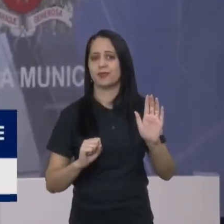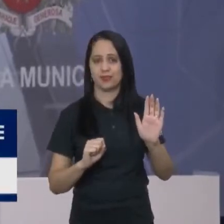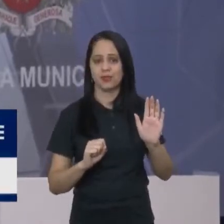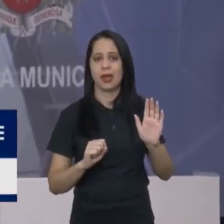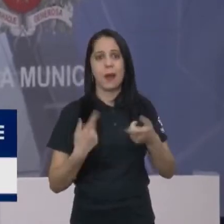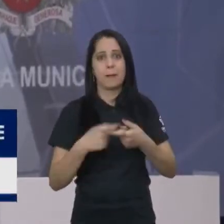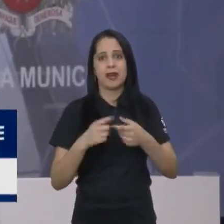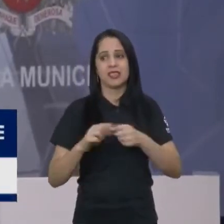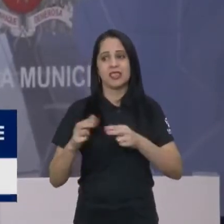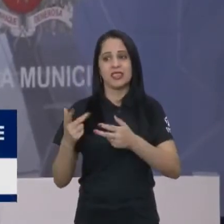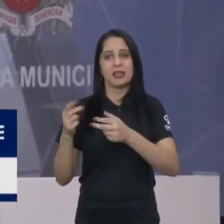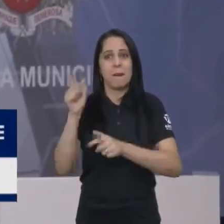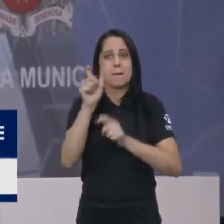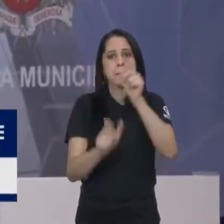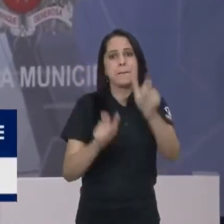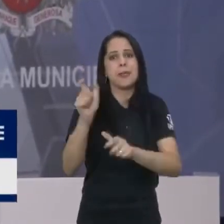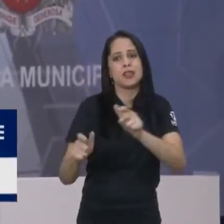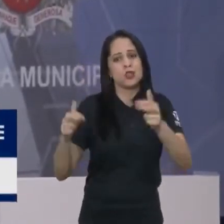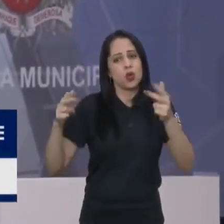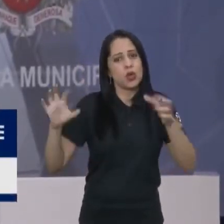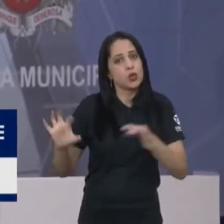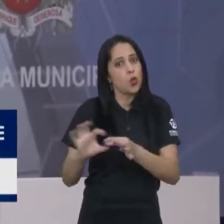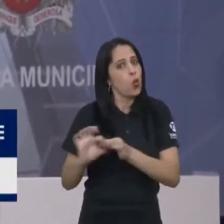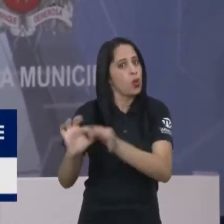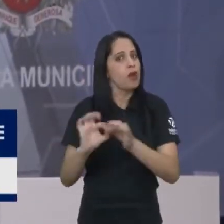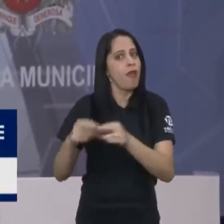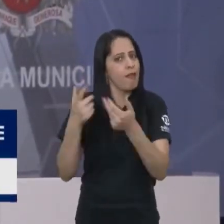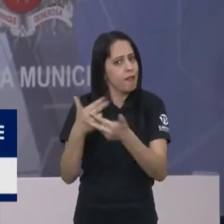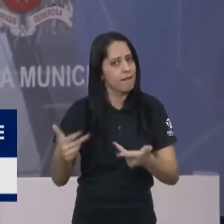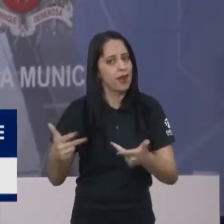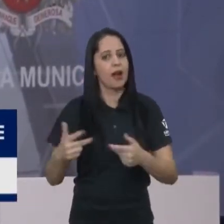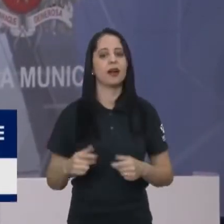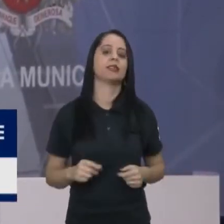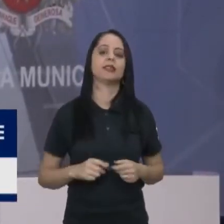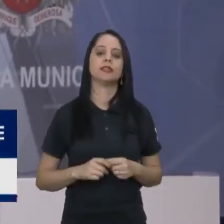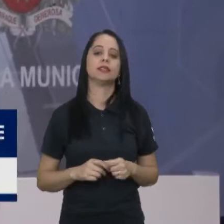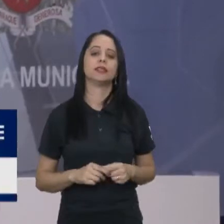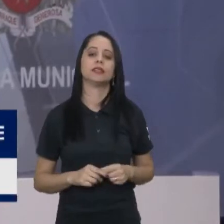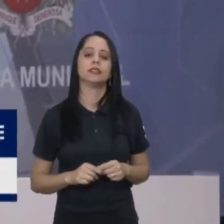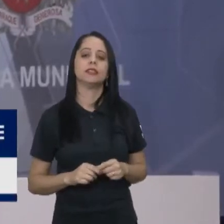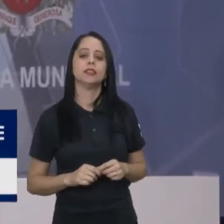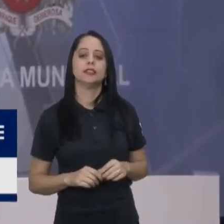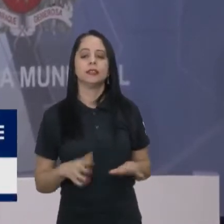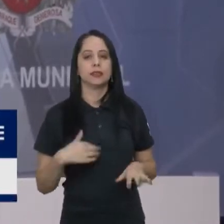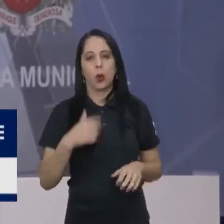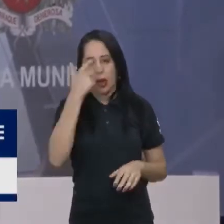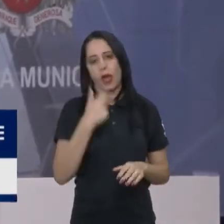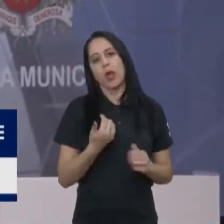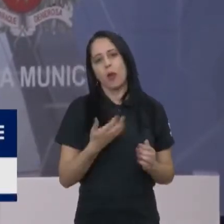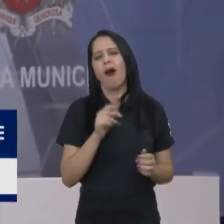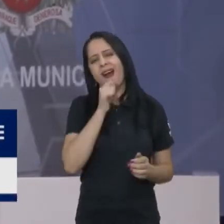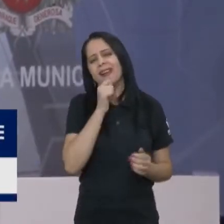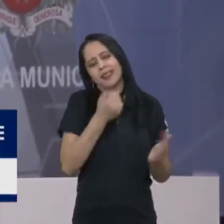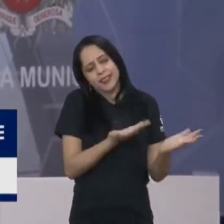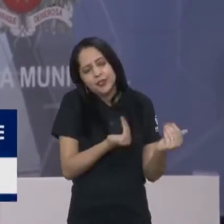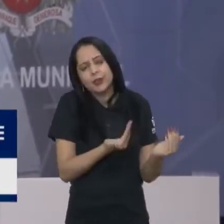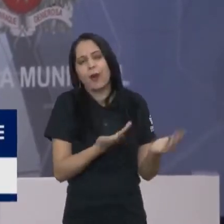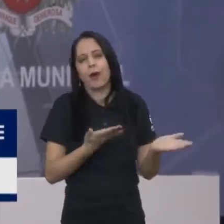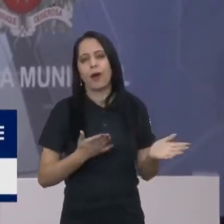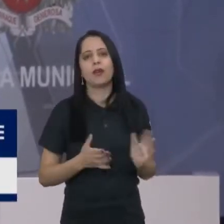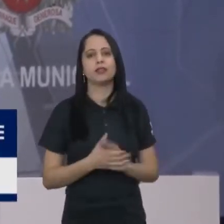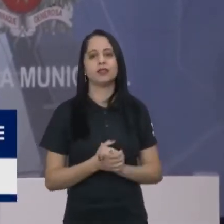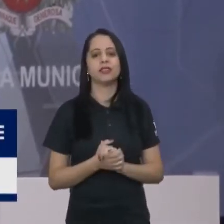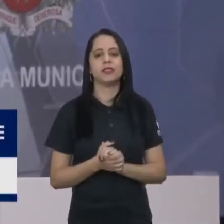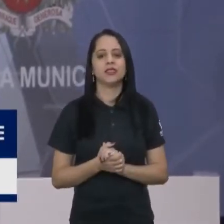empenhada. E aí eu fui um privilegiado, porque, em que pese eu ter provavelmente ser o mais jovem, eu era o mais jovem de todos, né?